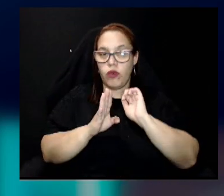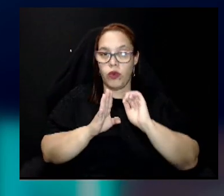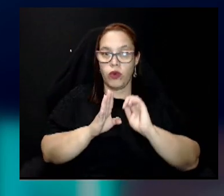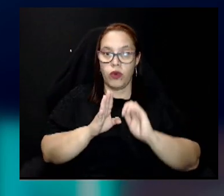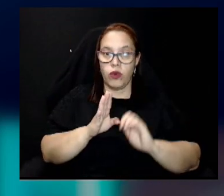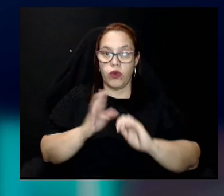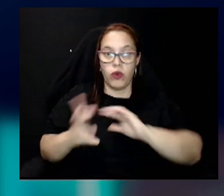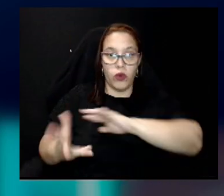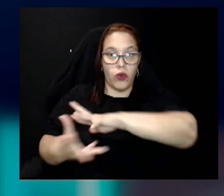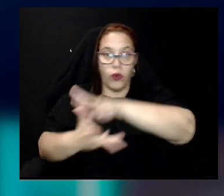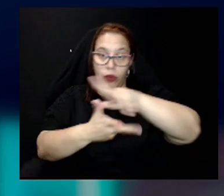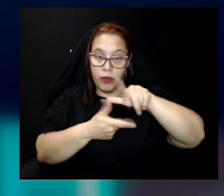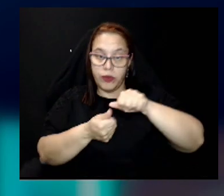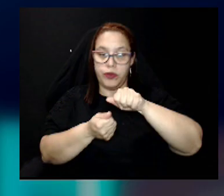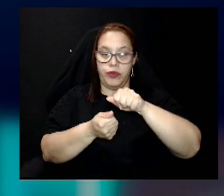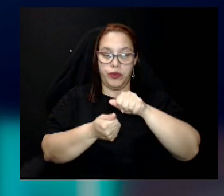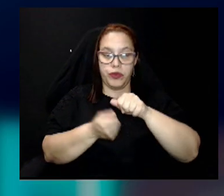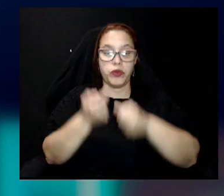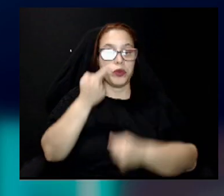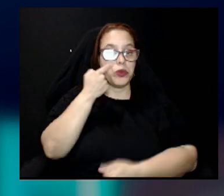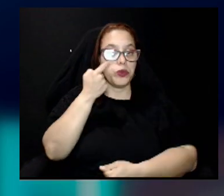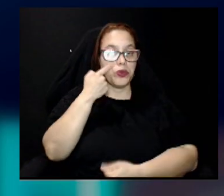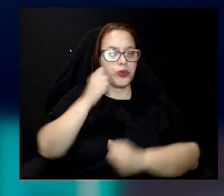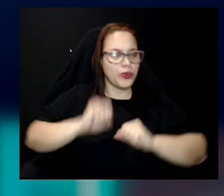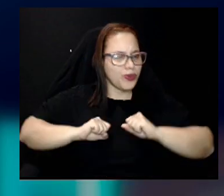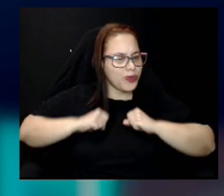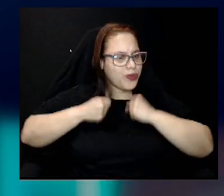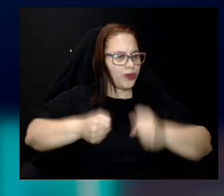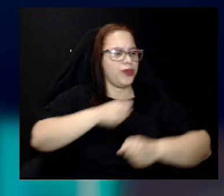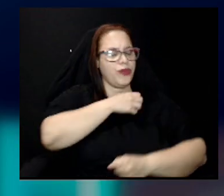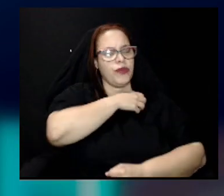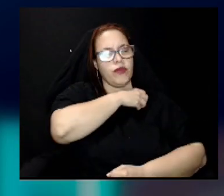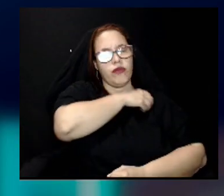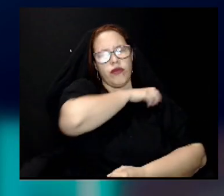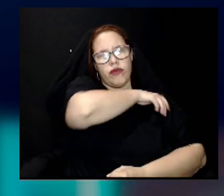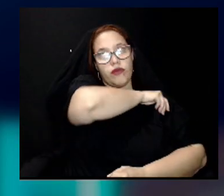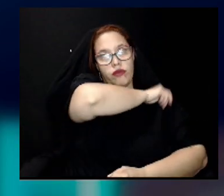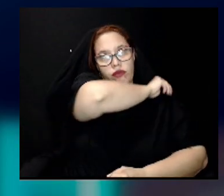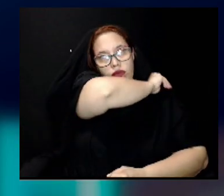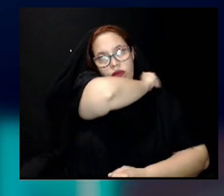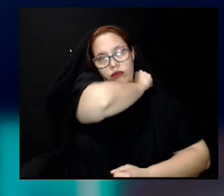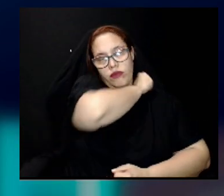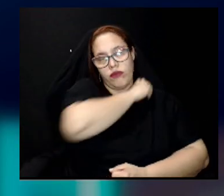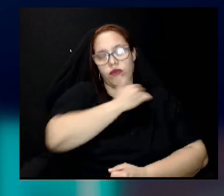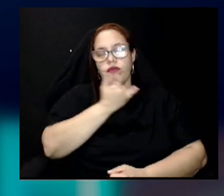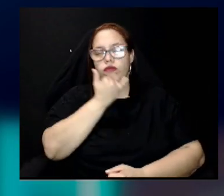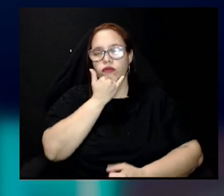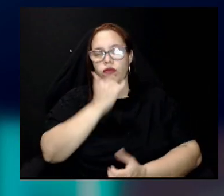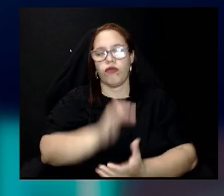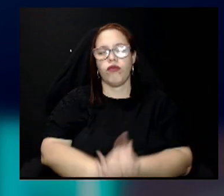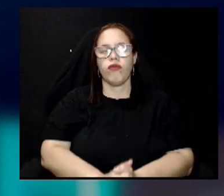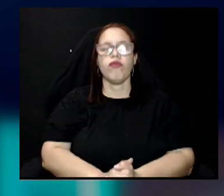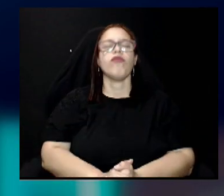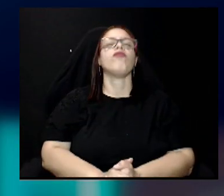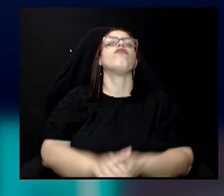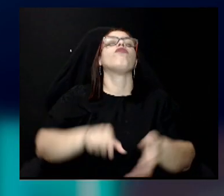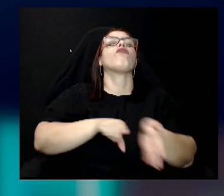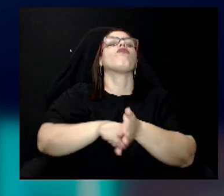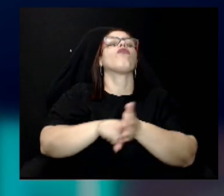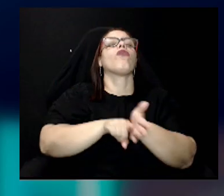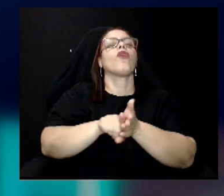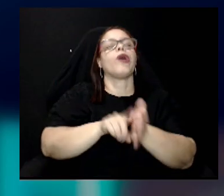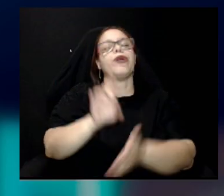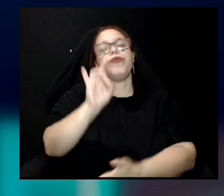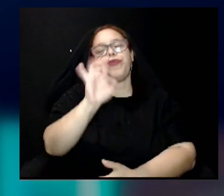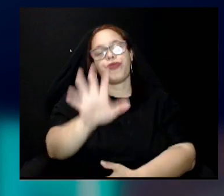Então, veja, é um esforço de tratamento com muita tecnologia, muita pesquisa clínica, muito estudo, não só nosso,